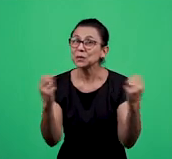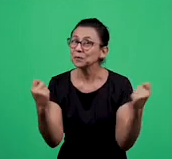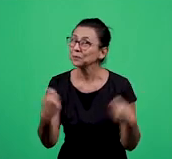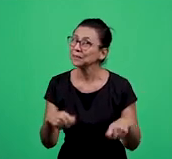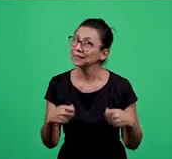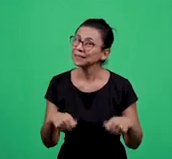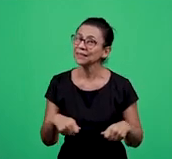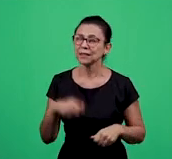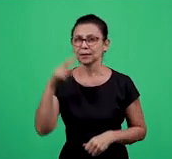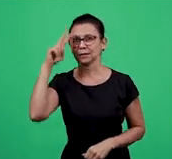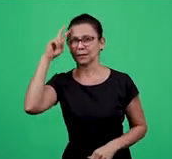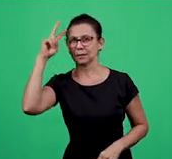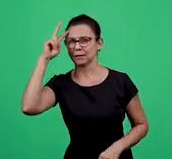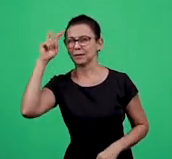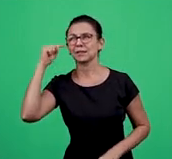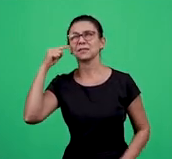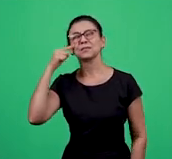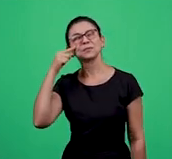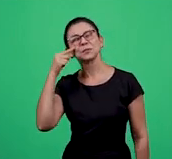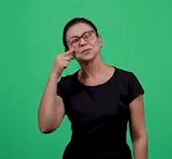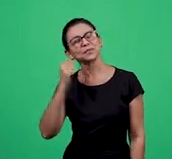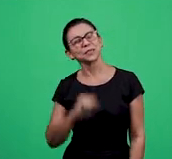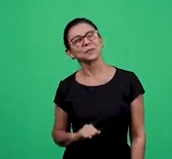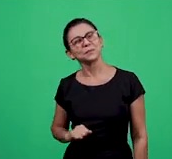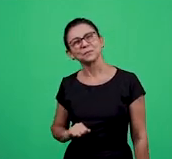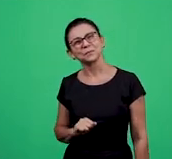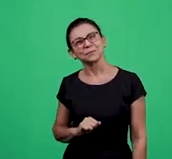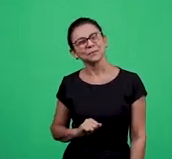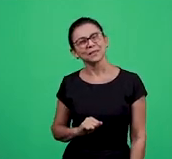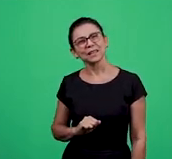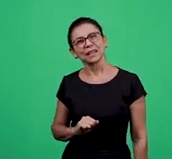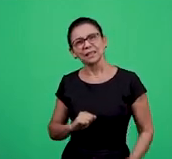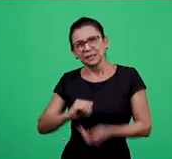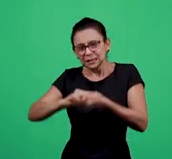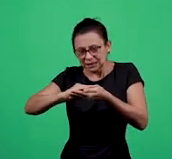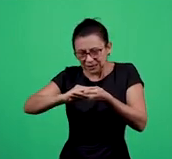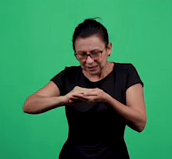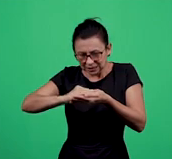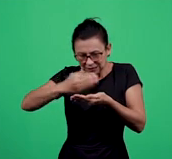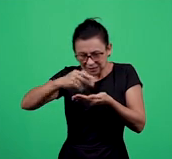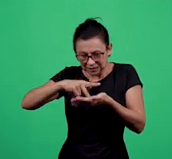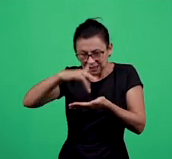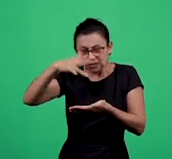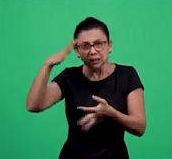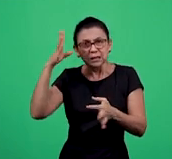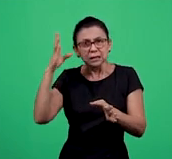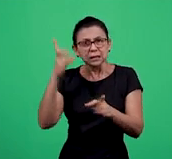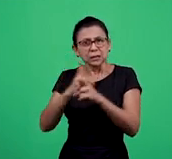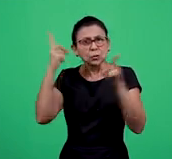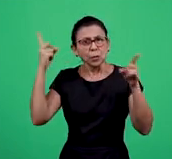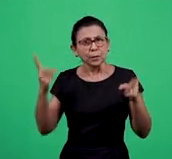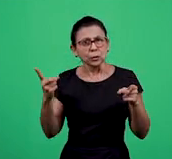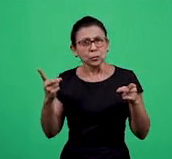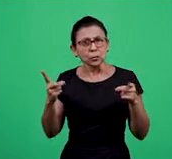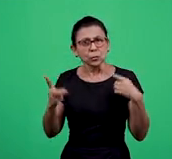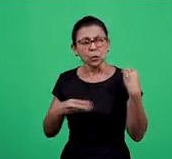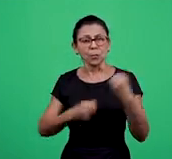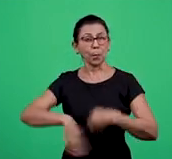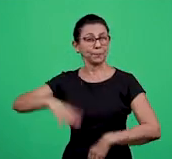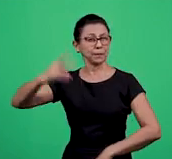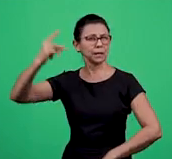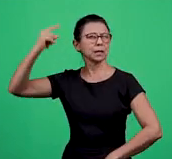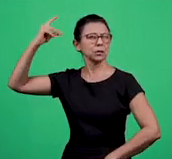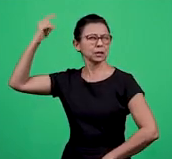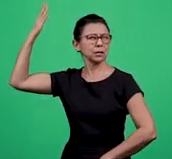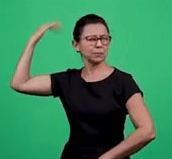nós vamos ver nesta história como que este tesouro foi descoberto. Sabe por quê? Há muito